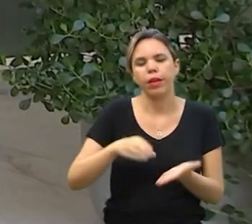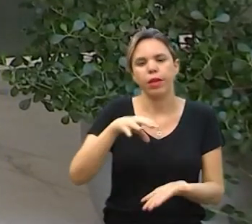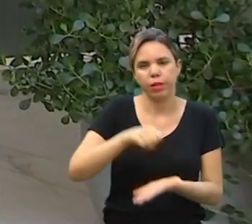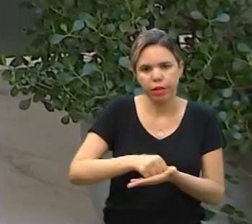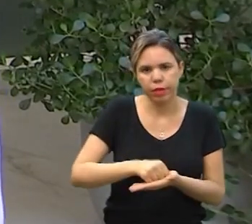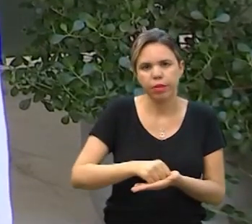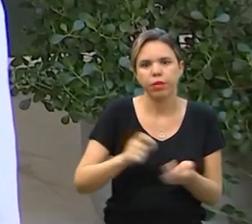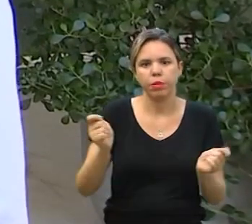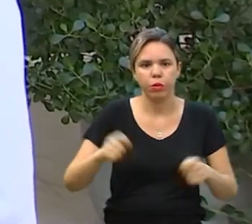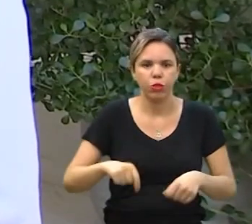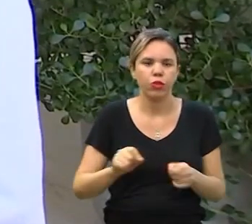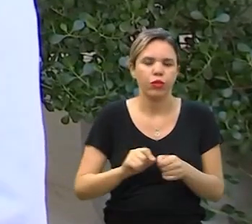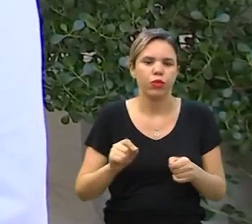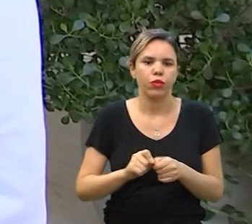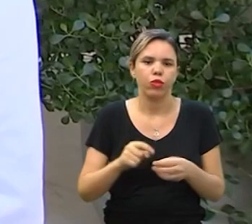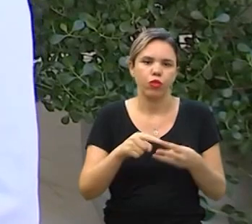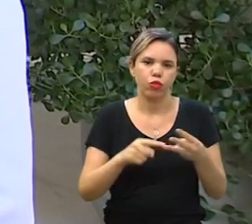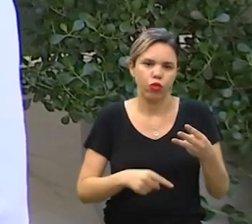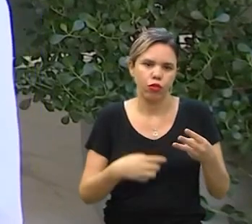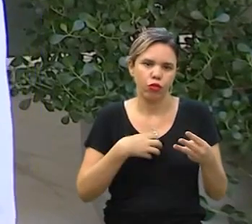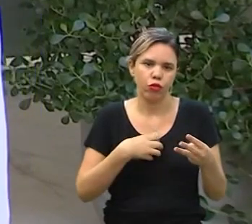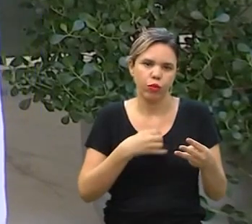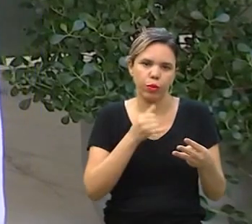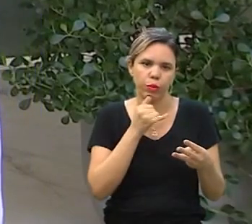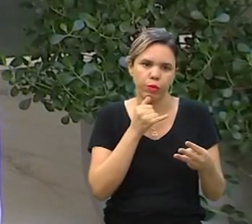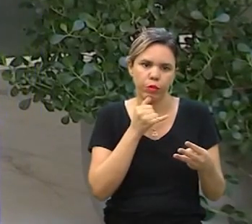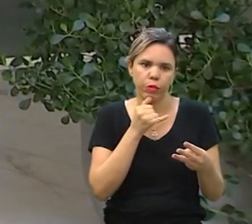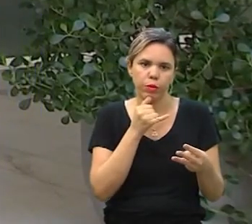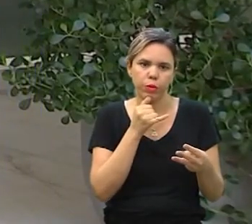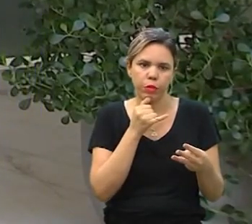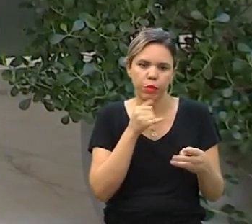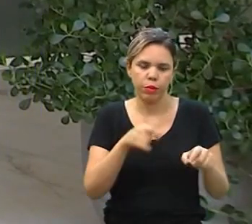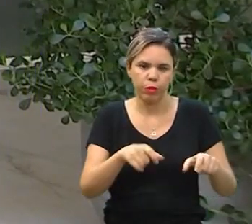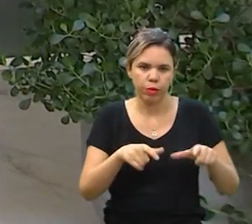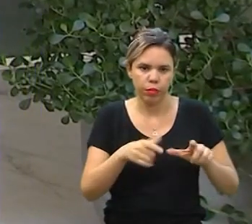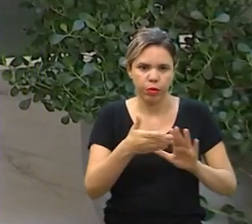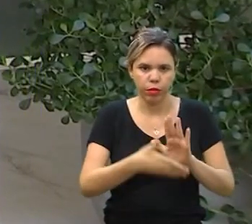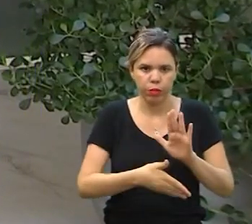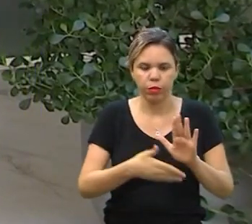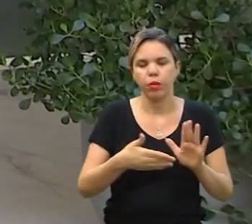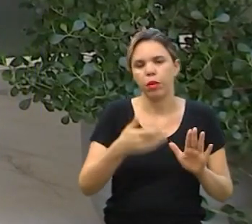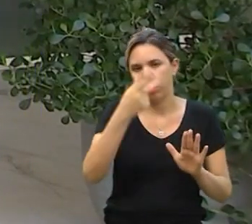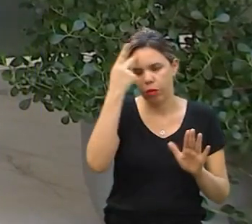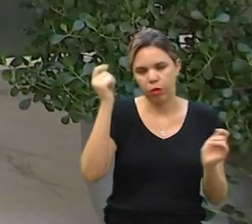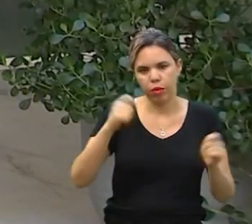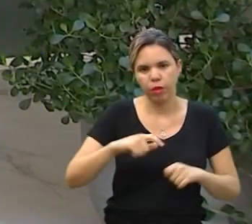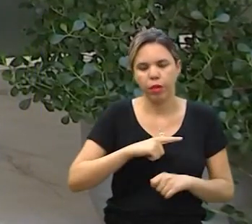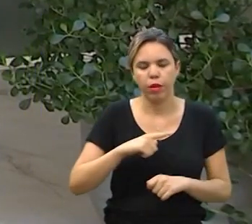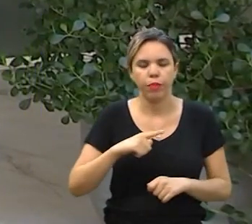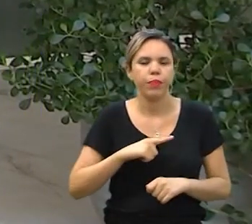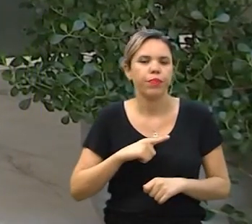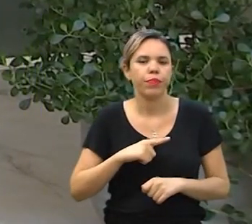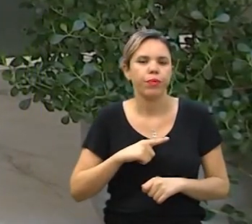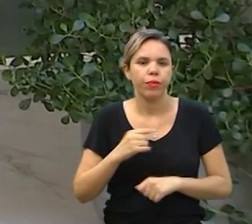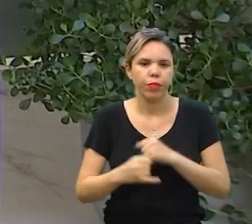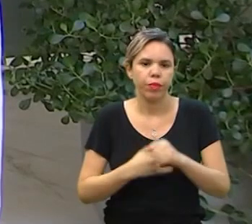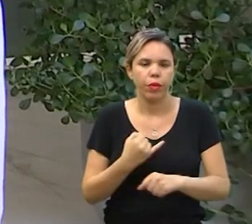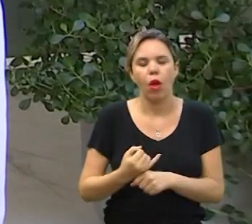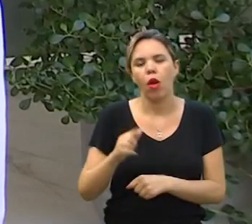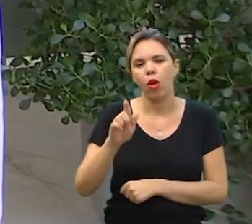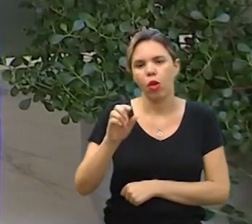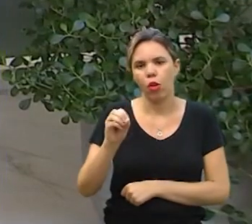credenciamento, que pode ser feita por 3 formas. Via certificado digital, para quem possui, via